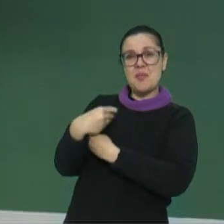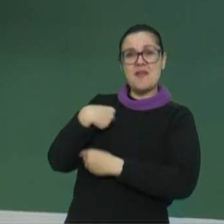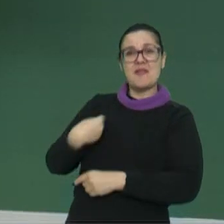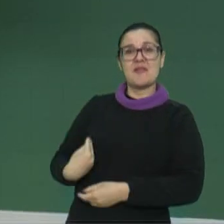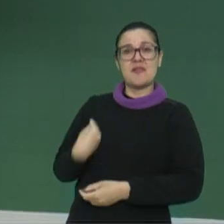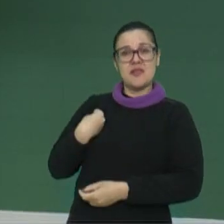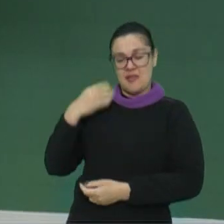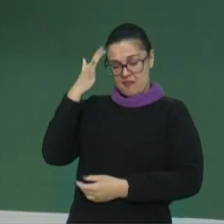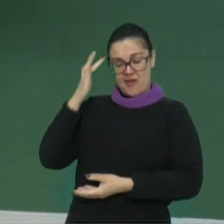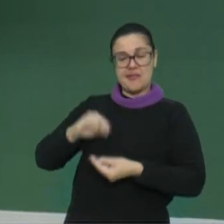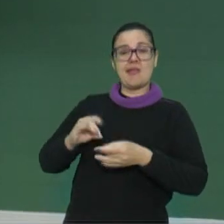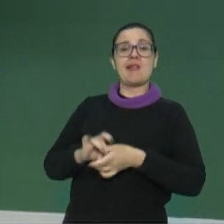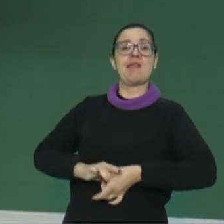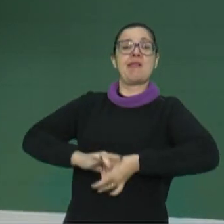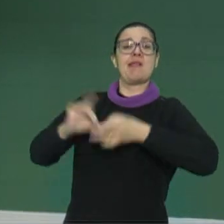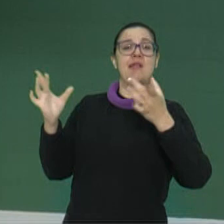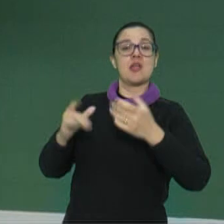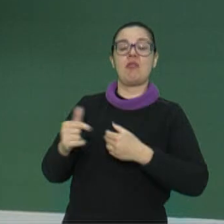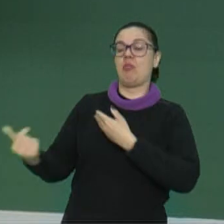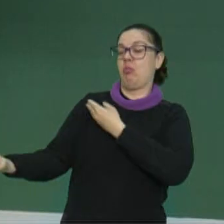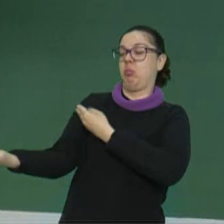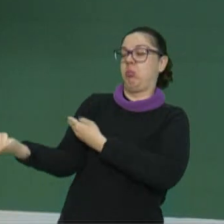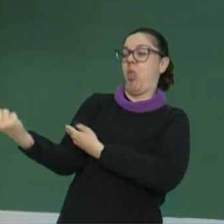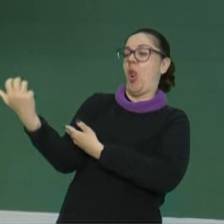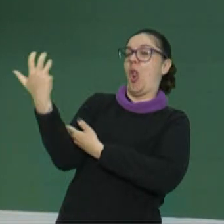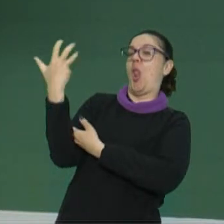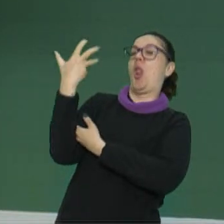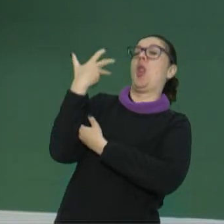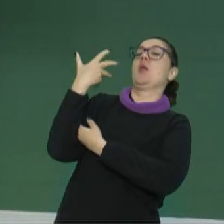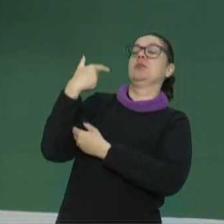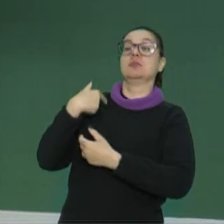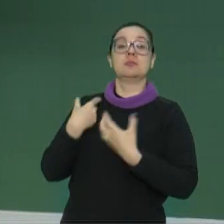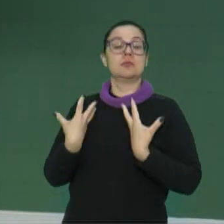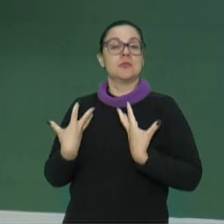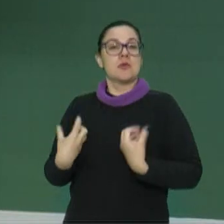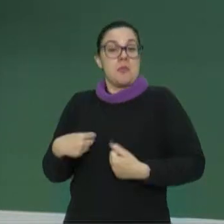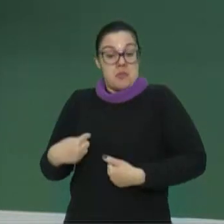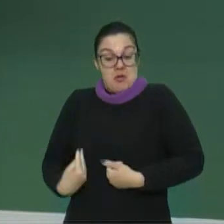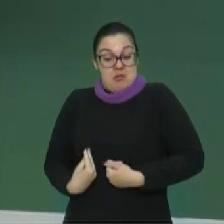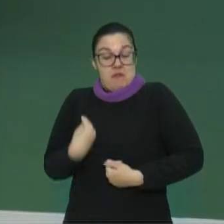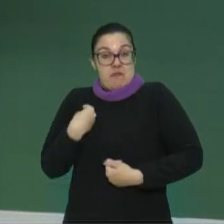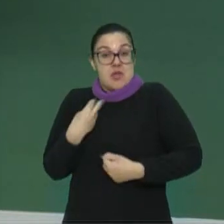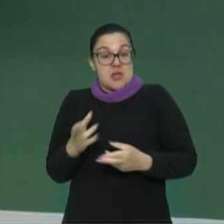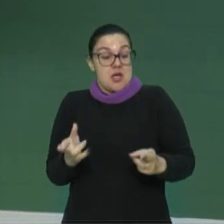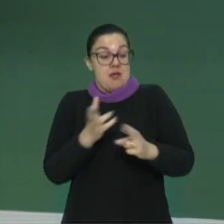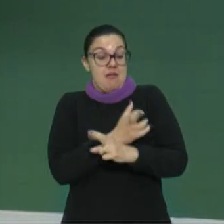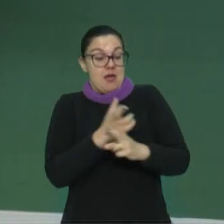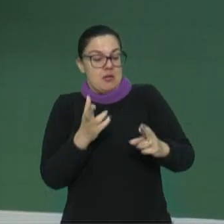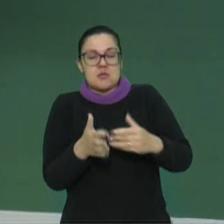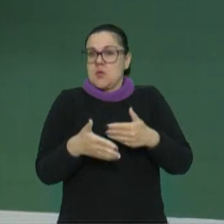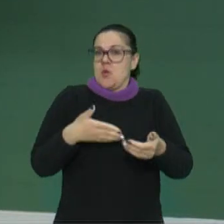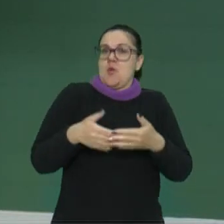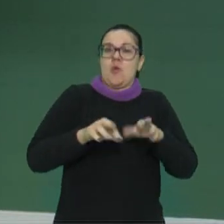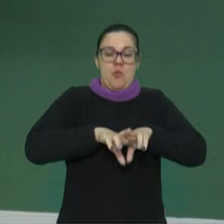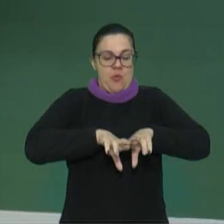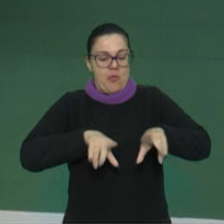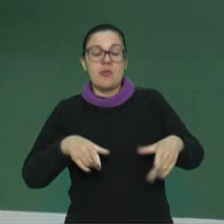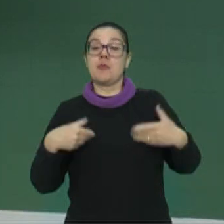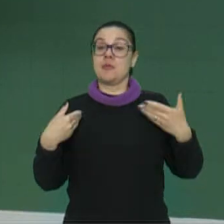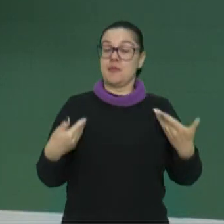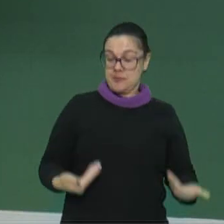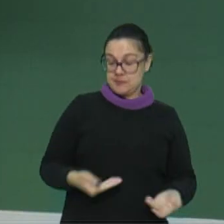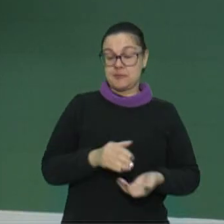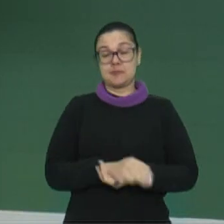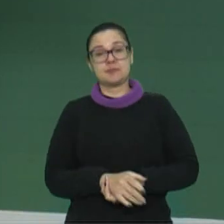que não tem limite. E aí ele vem e faz o que quiser, né, com a minha vida, na relação ou em qualquer outra